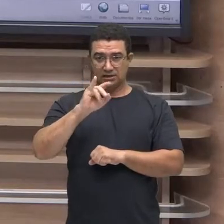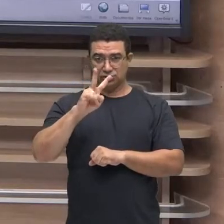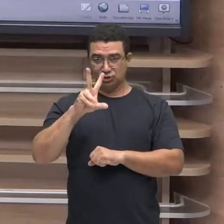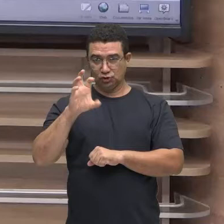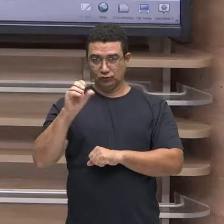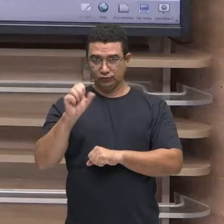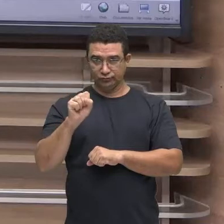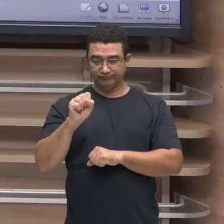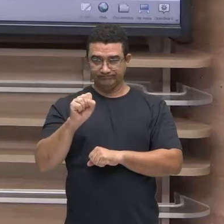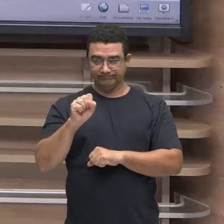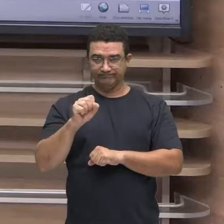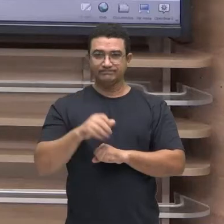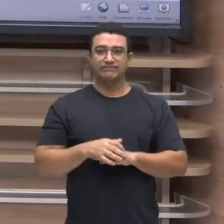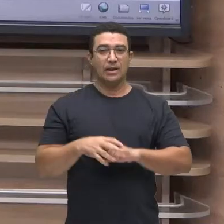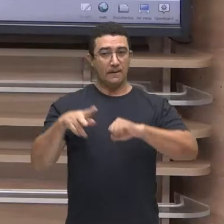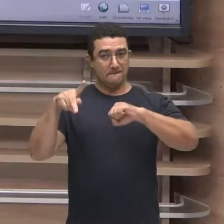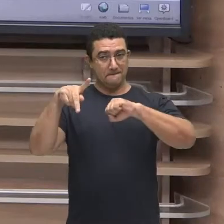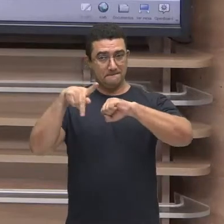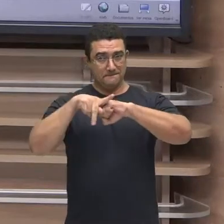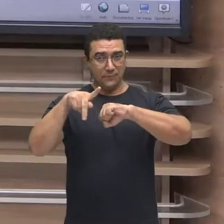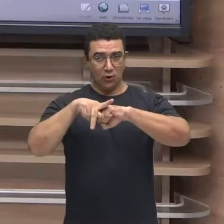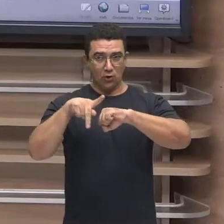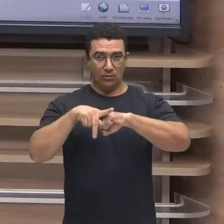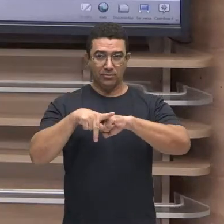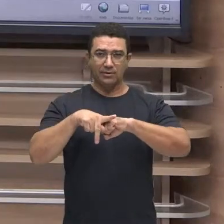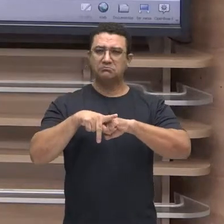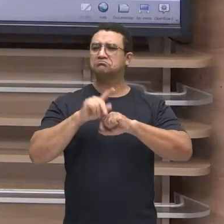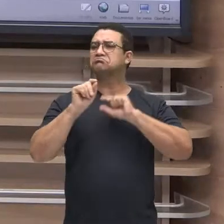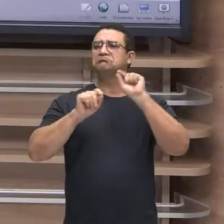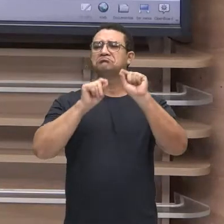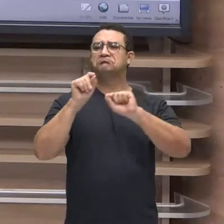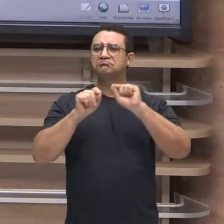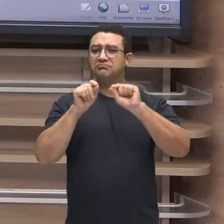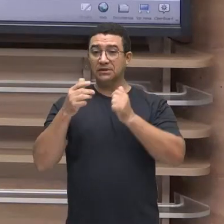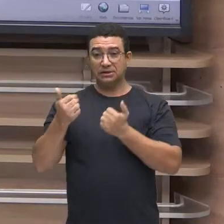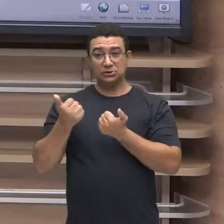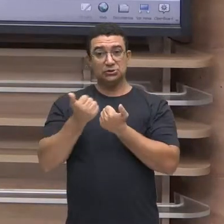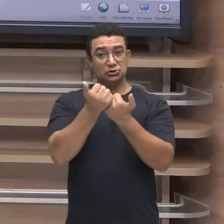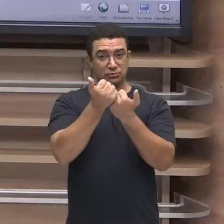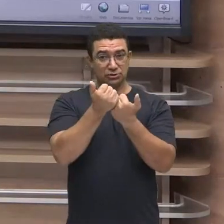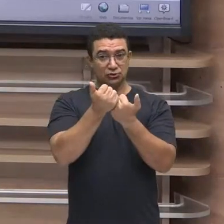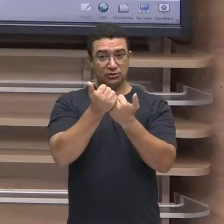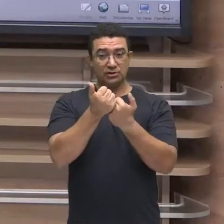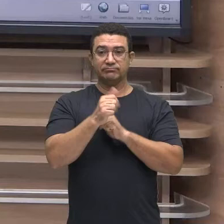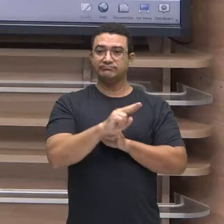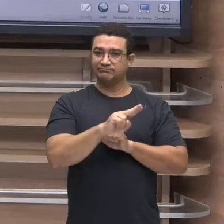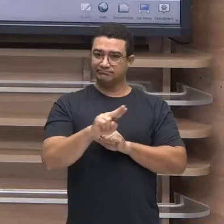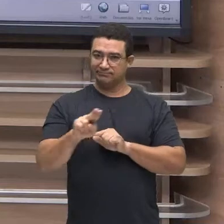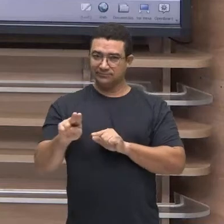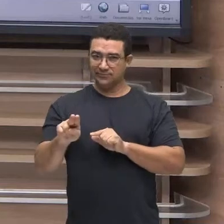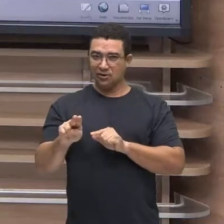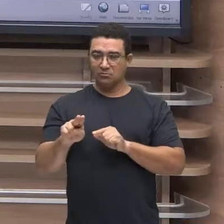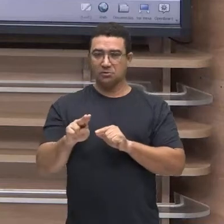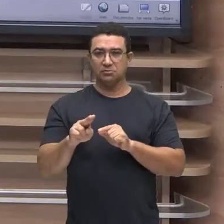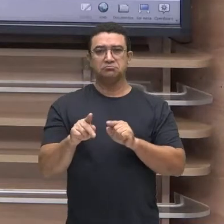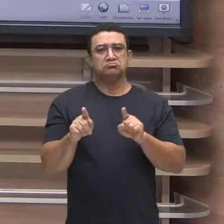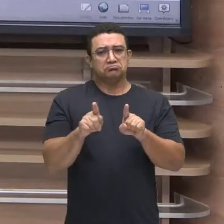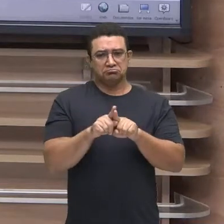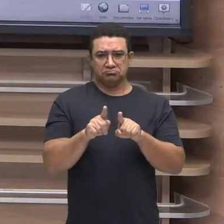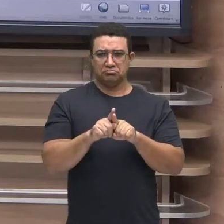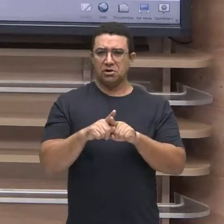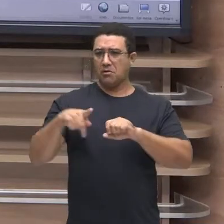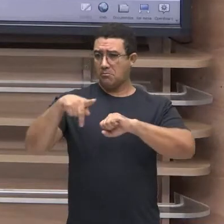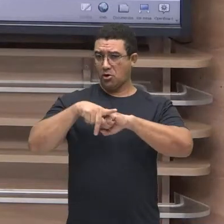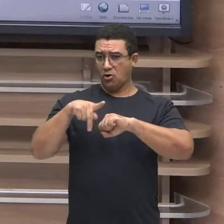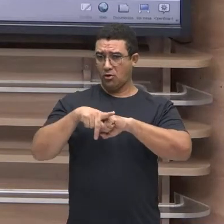os pronomes, eles servem para quê? Para substituir um nome, né? Eles podem substituir